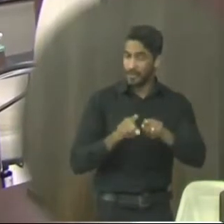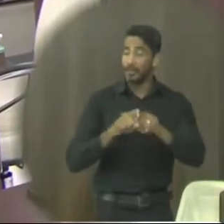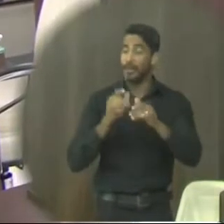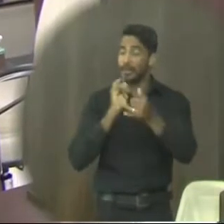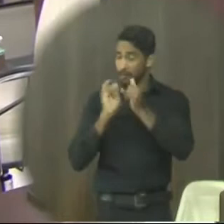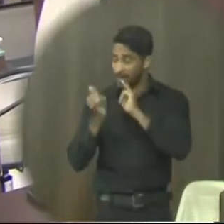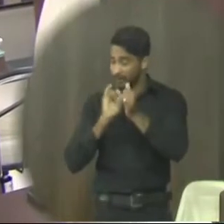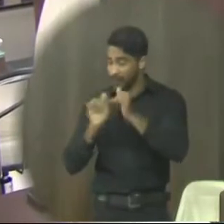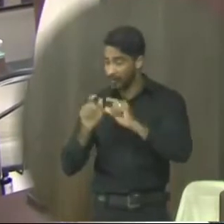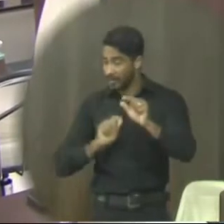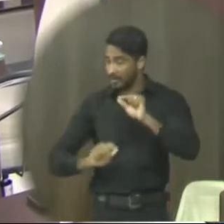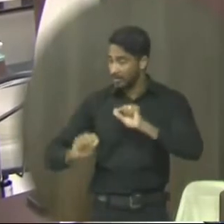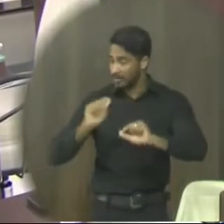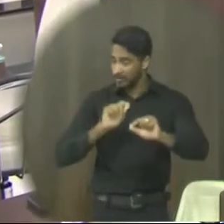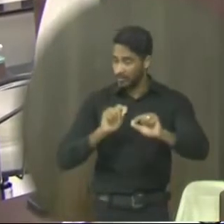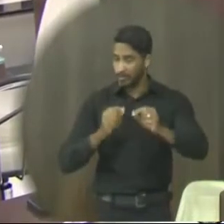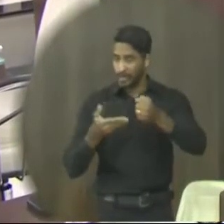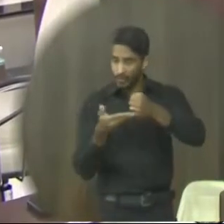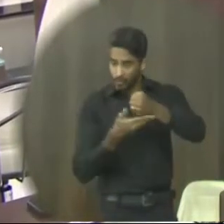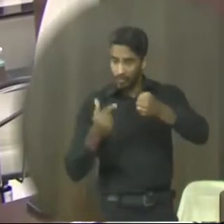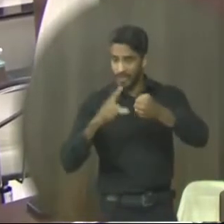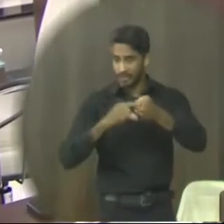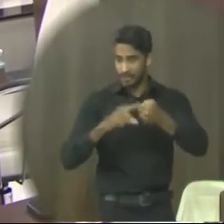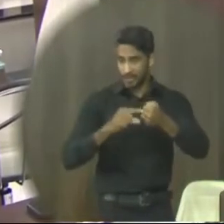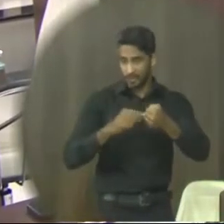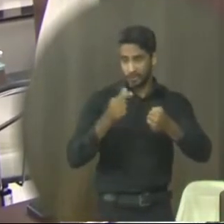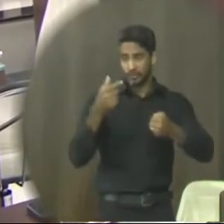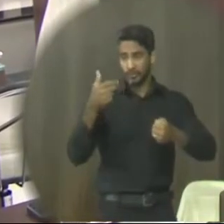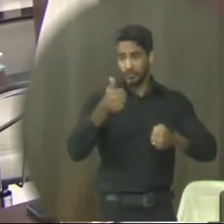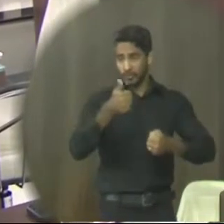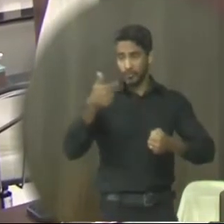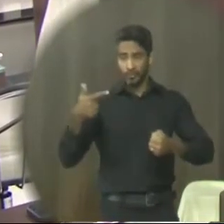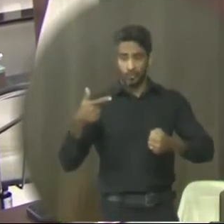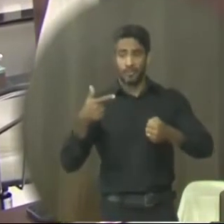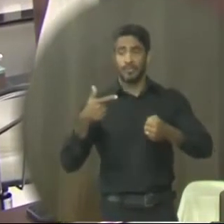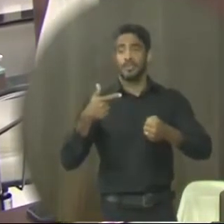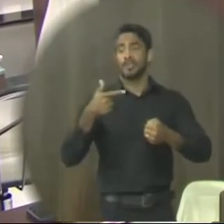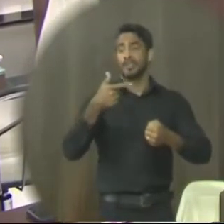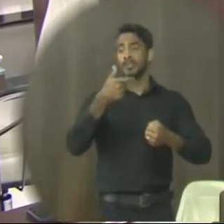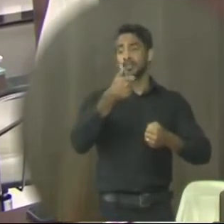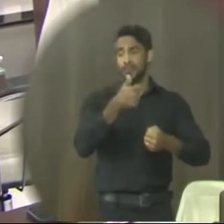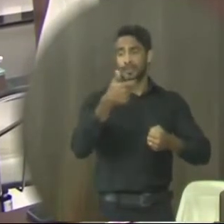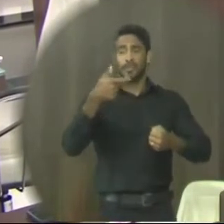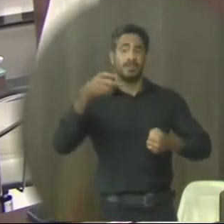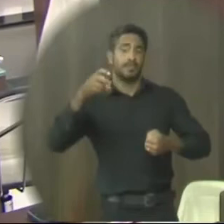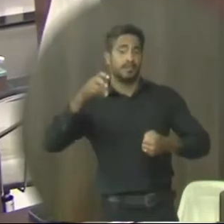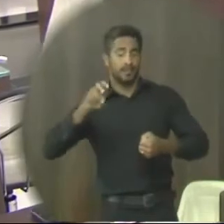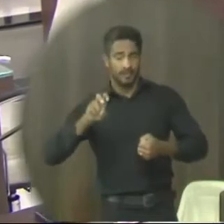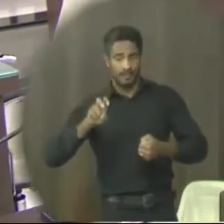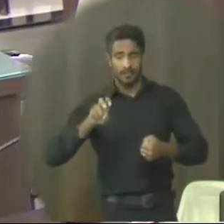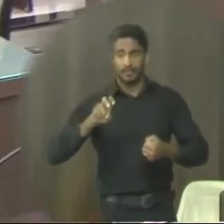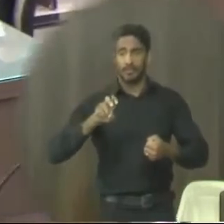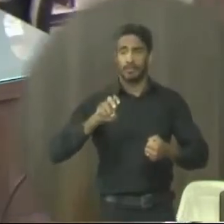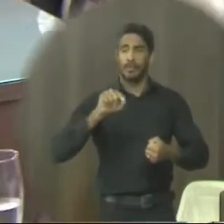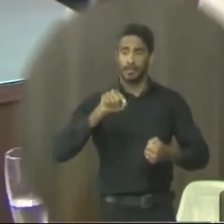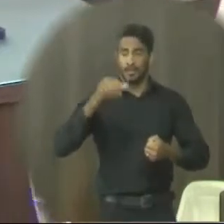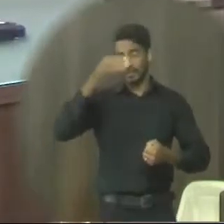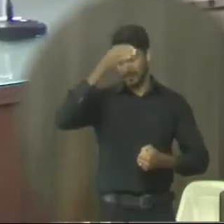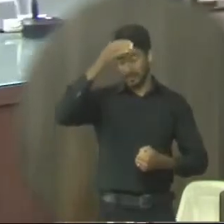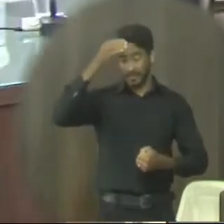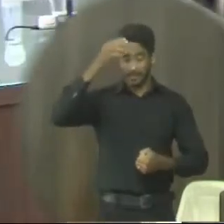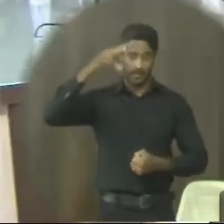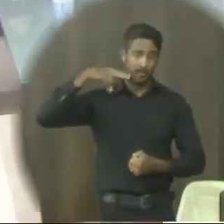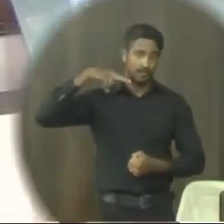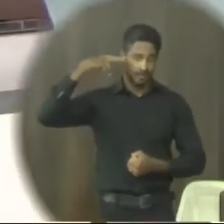que, com base ao artigo 205 do Regimento Interno desta Igreja, Câmara de